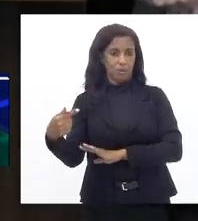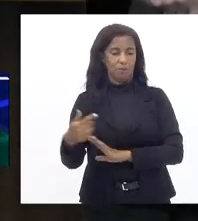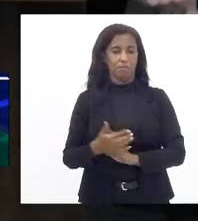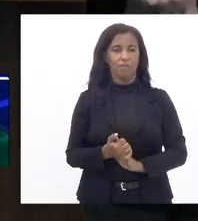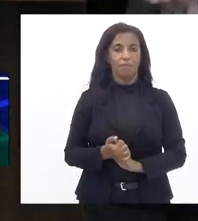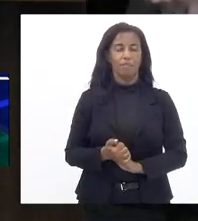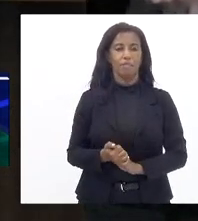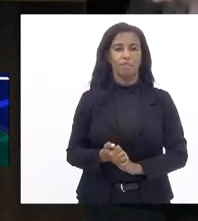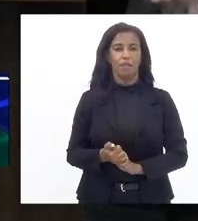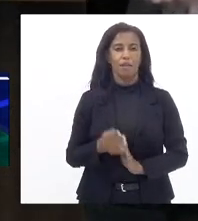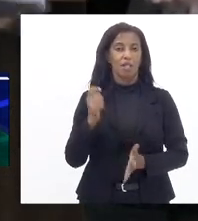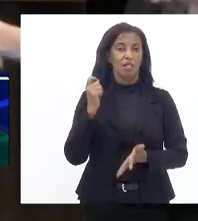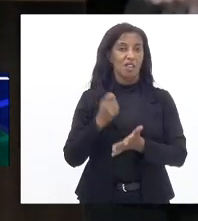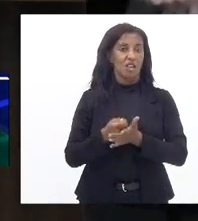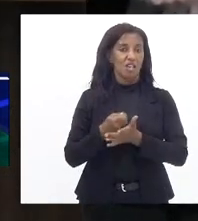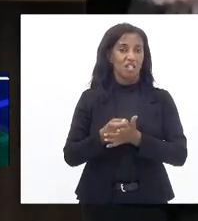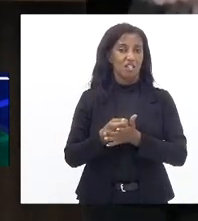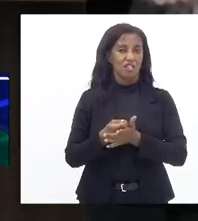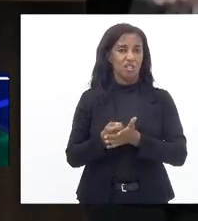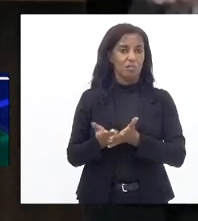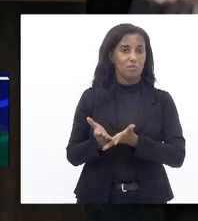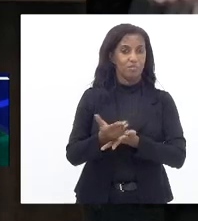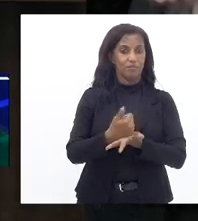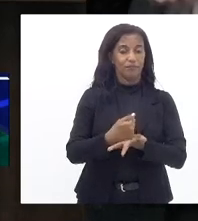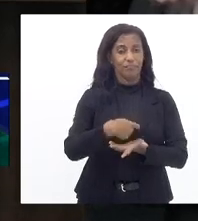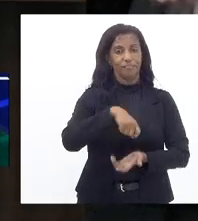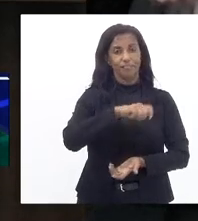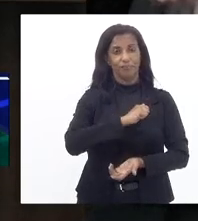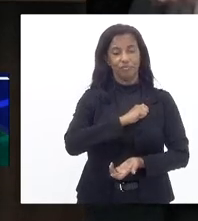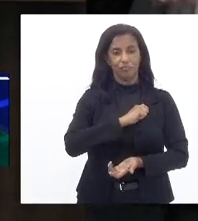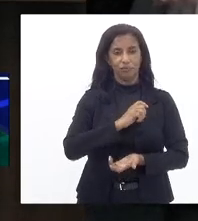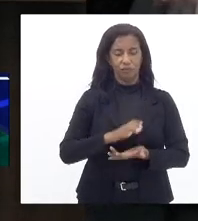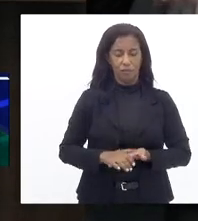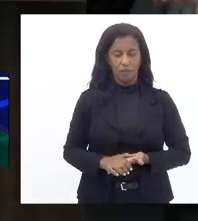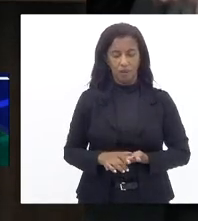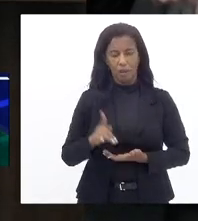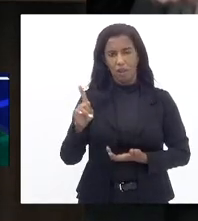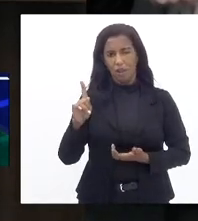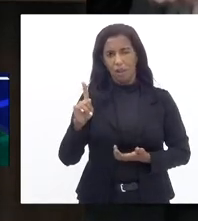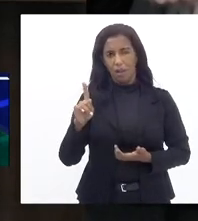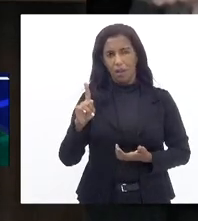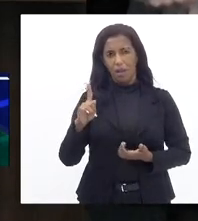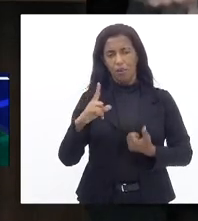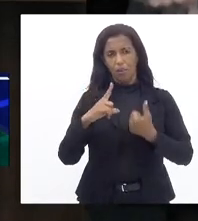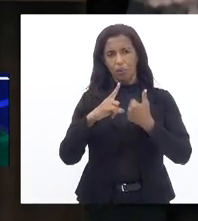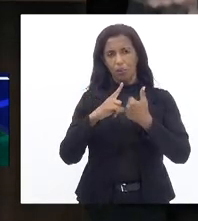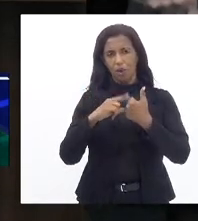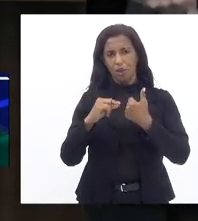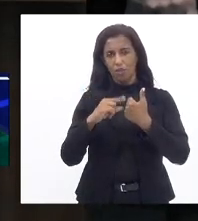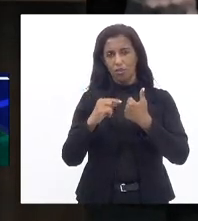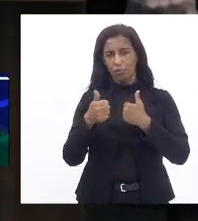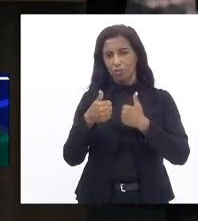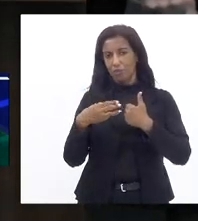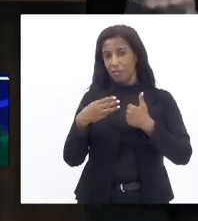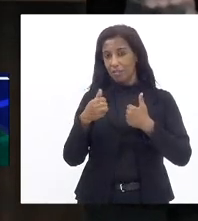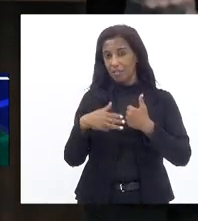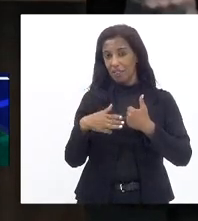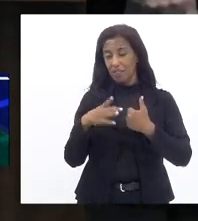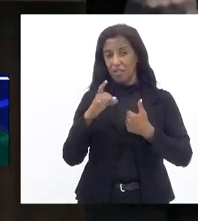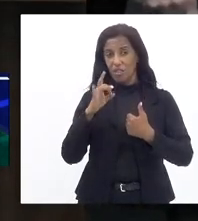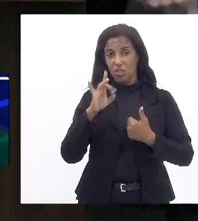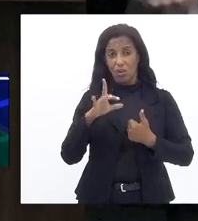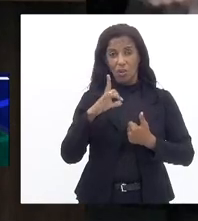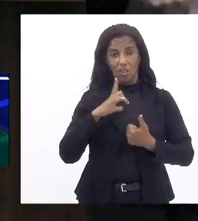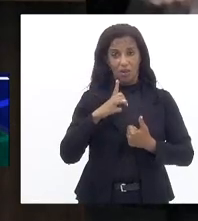que institui regime de recuperação fiscal no Estado, lá no artigo 13, só tem